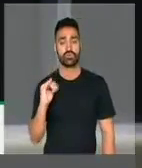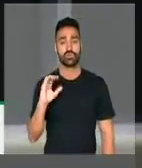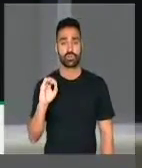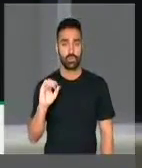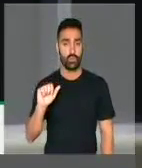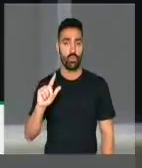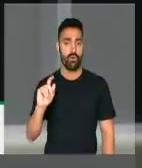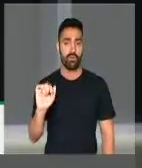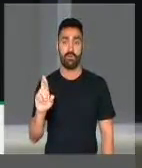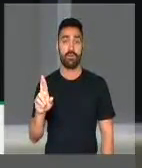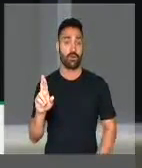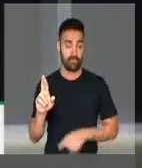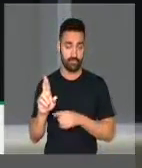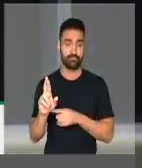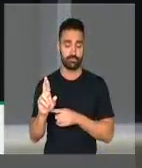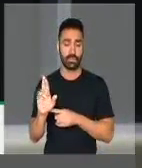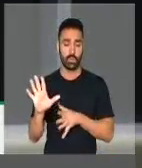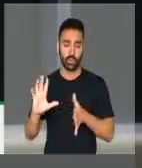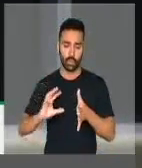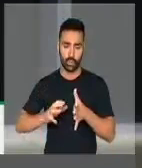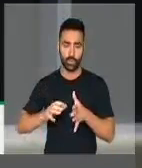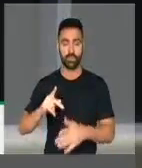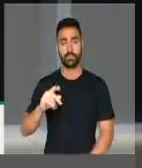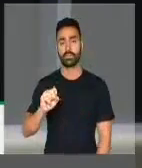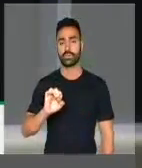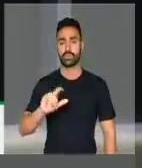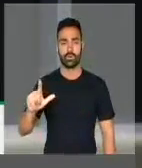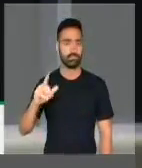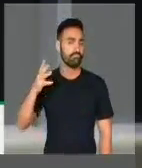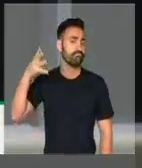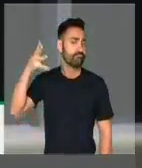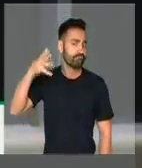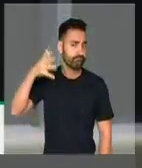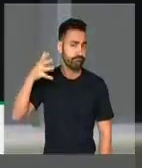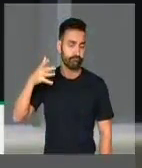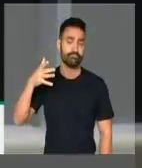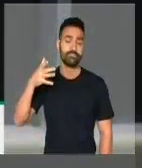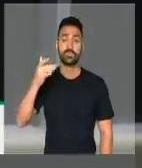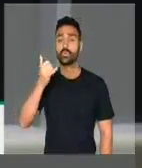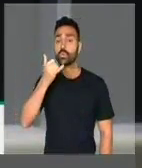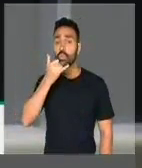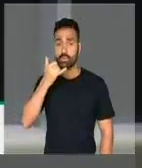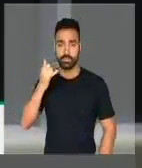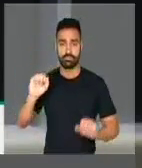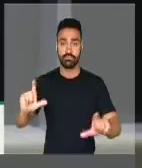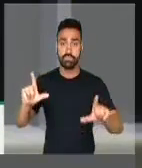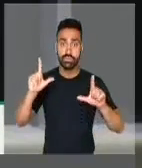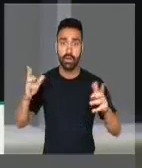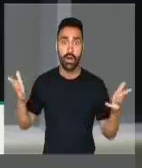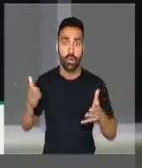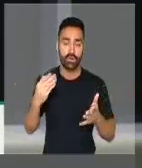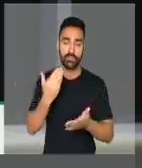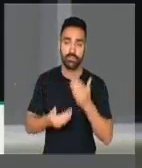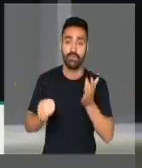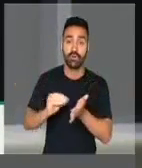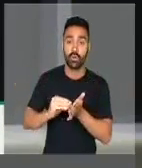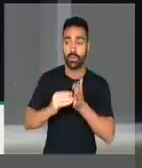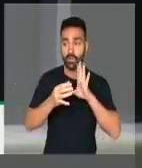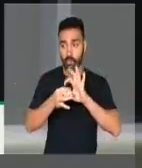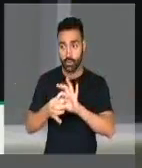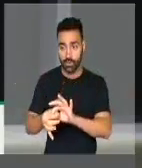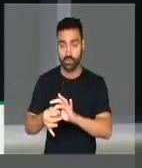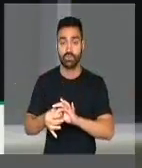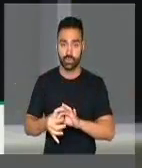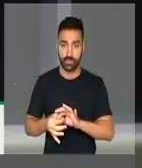que estão vinculados ao Ministério do Meio Ambiente, os acordos de Paris. Isso é muito grave,